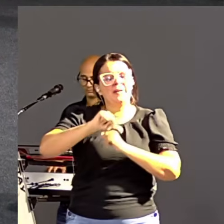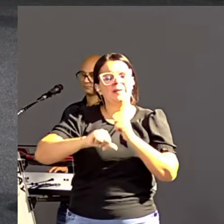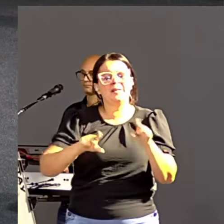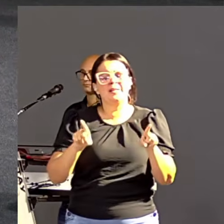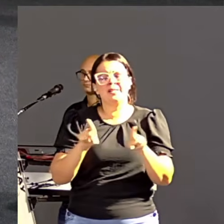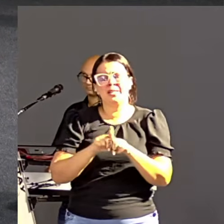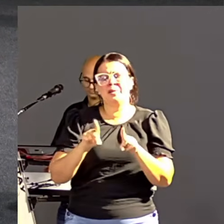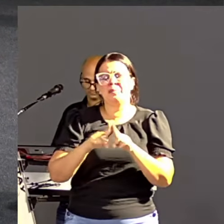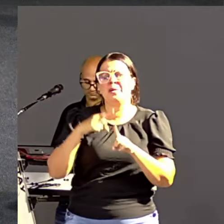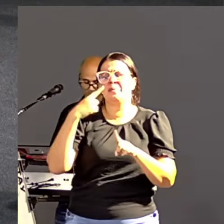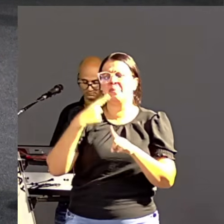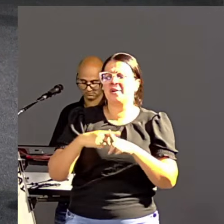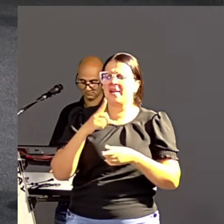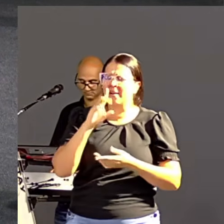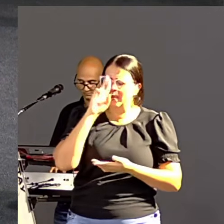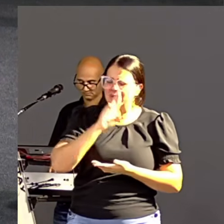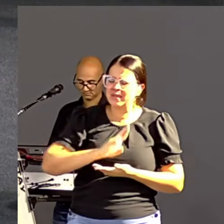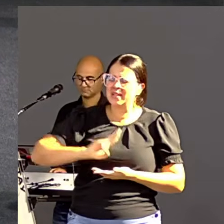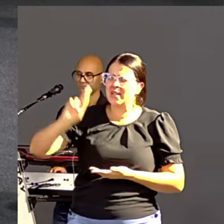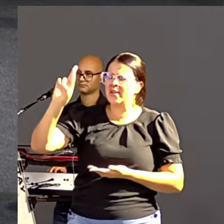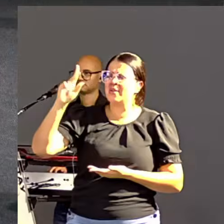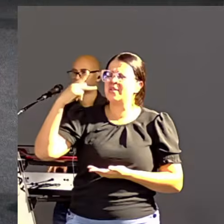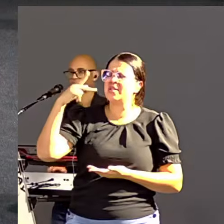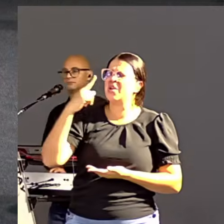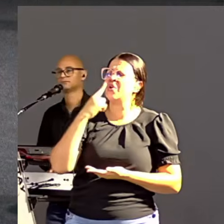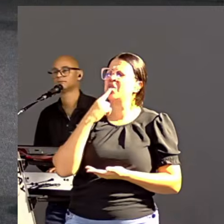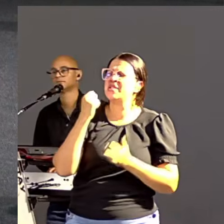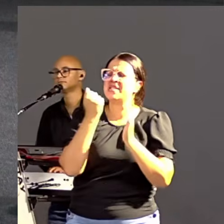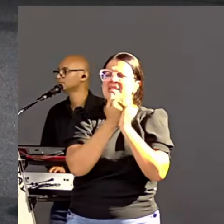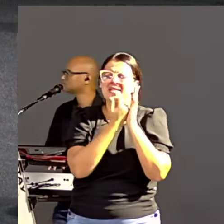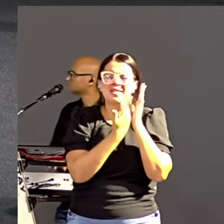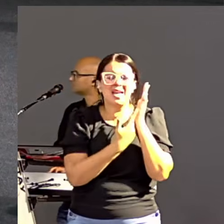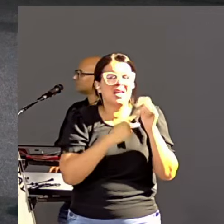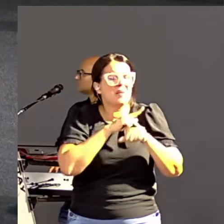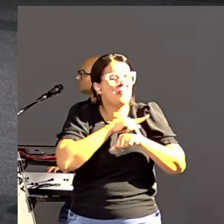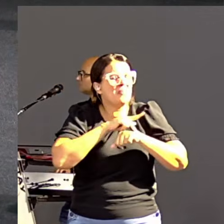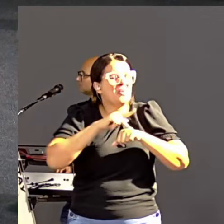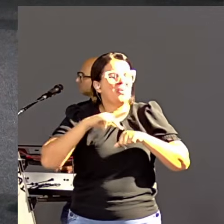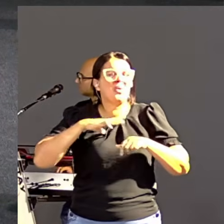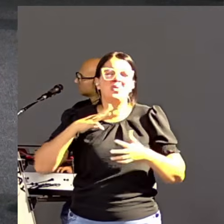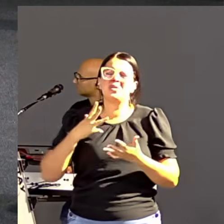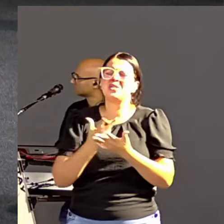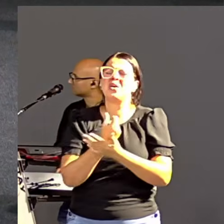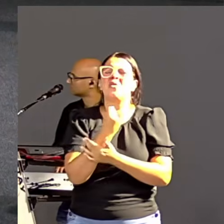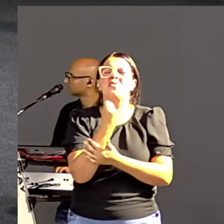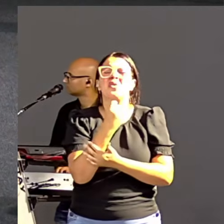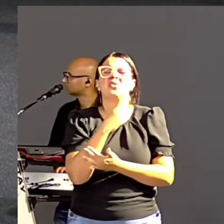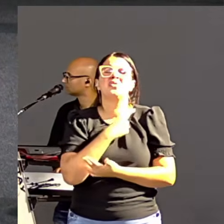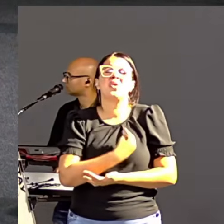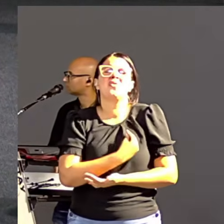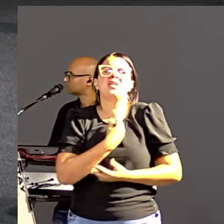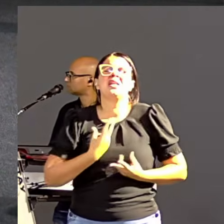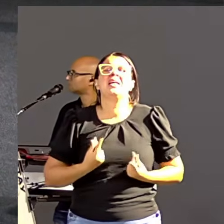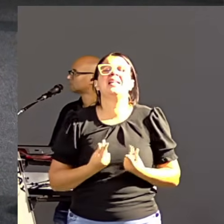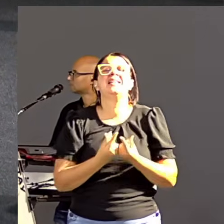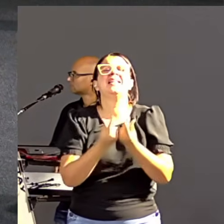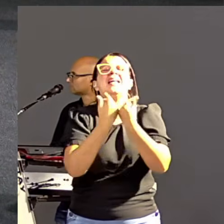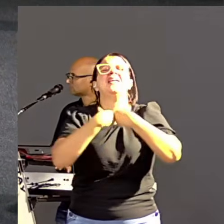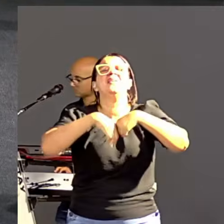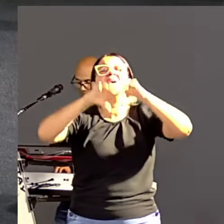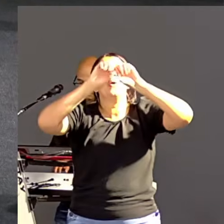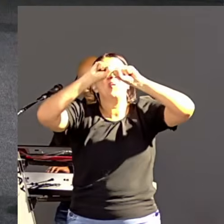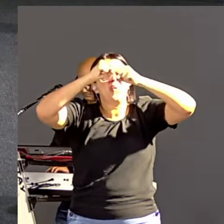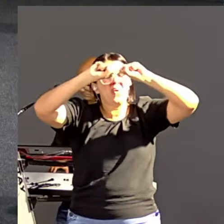redimidos por Teu sangue. Ah, meu Deus, nos deu livre acesso. O véu se